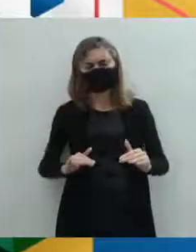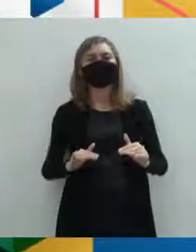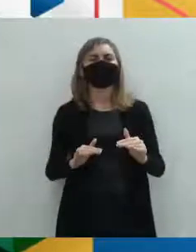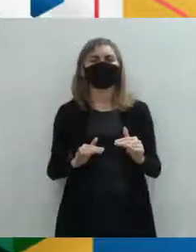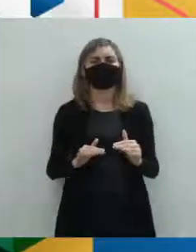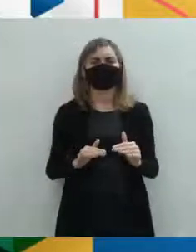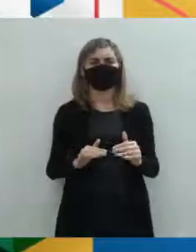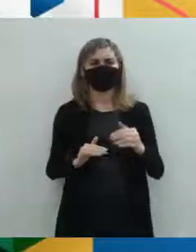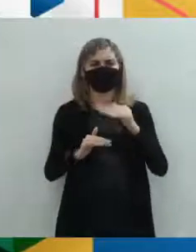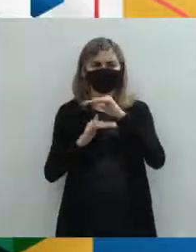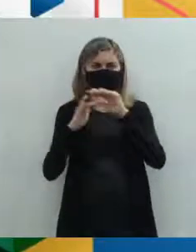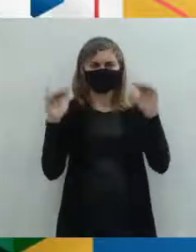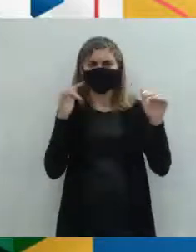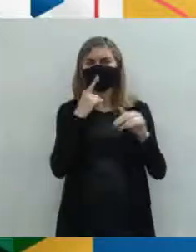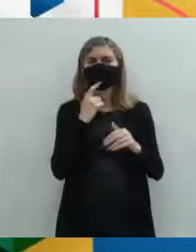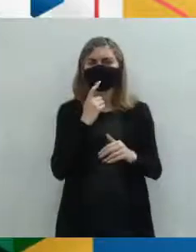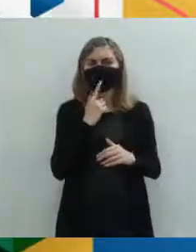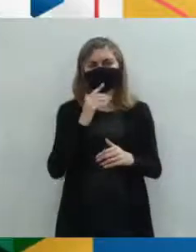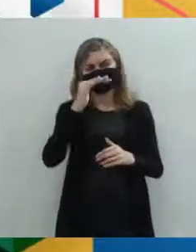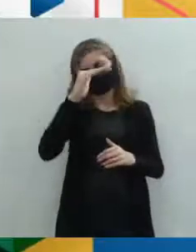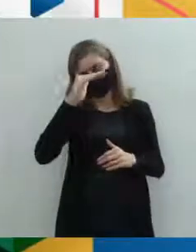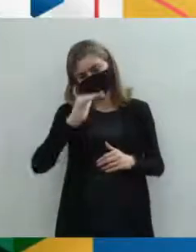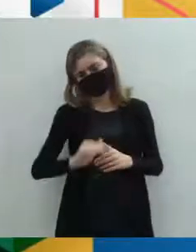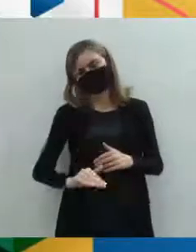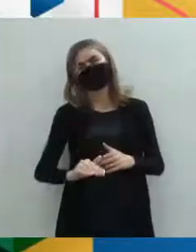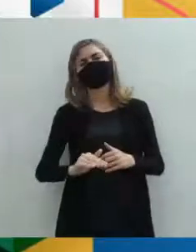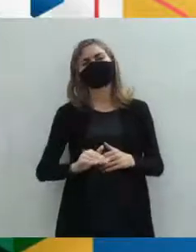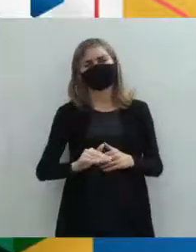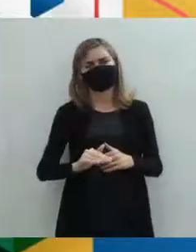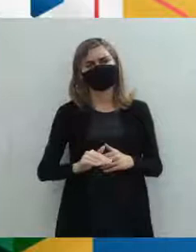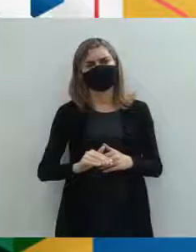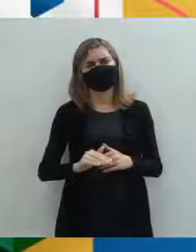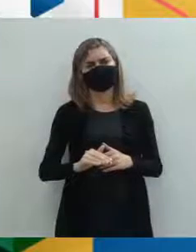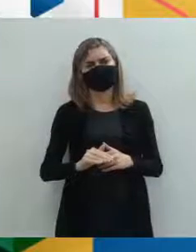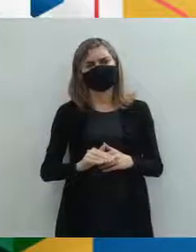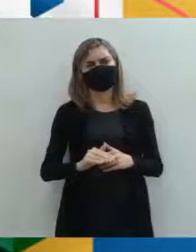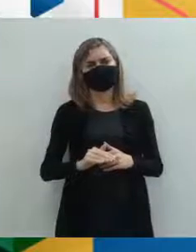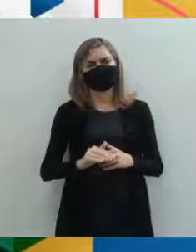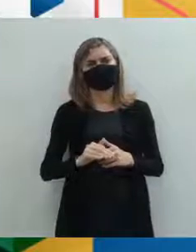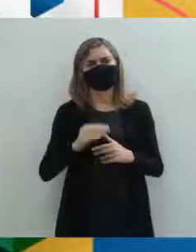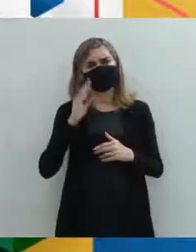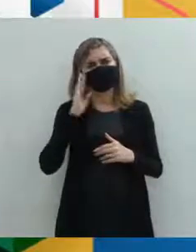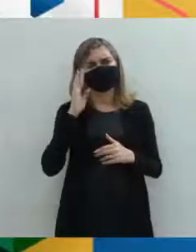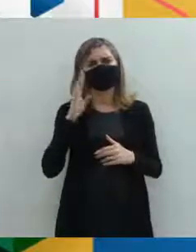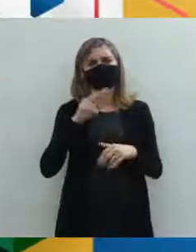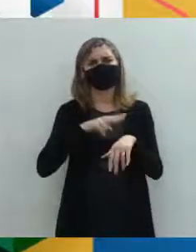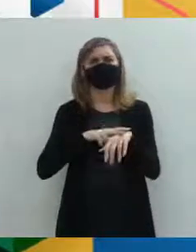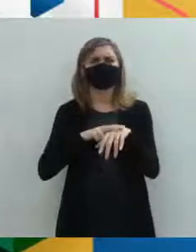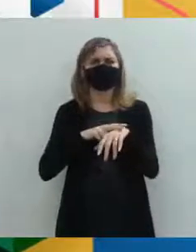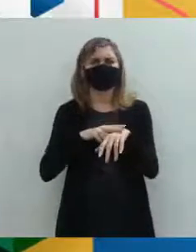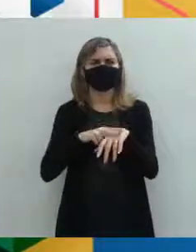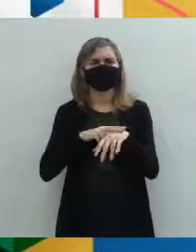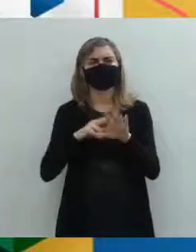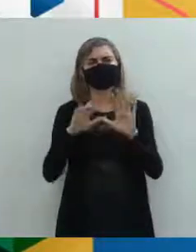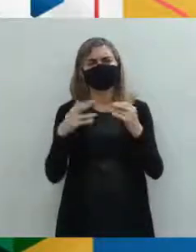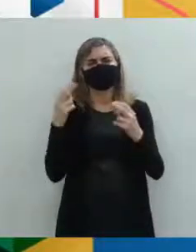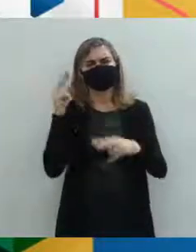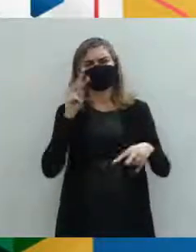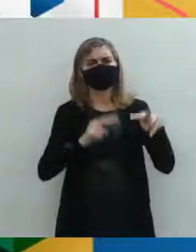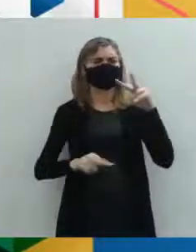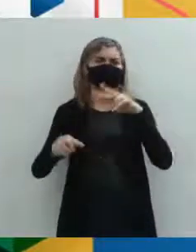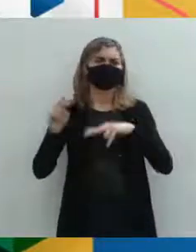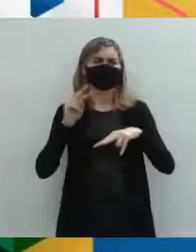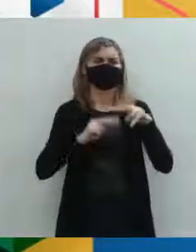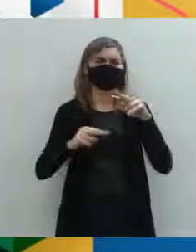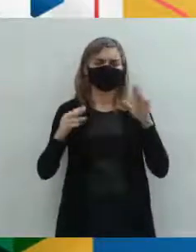linha do horizonte, que é a linha vermelha, aí você vê a vertical principal sendo a verde, então você vai visualizar